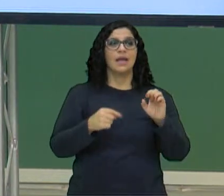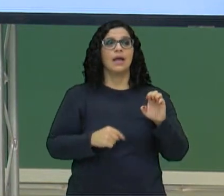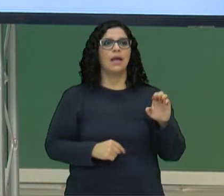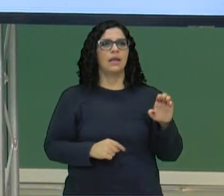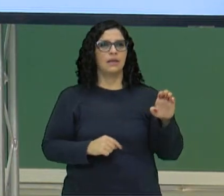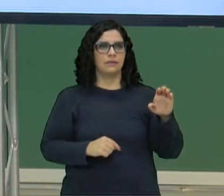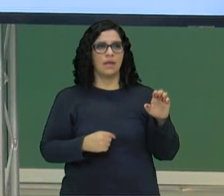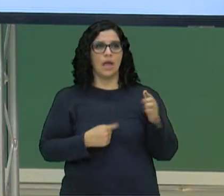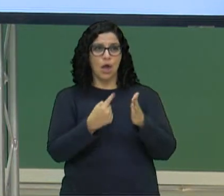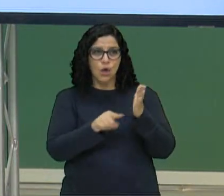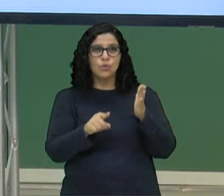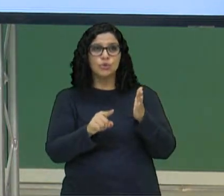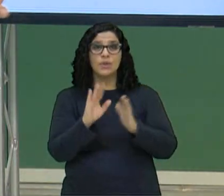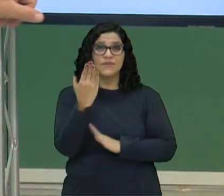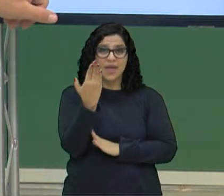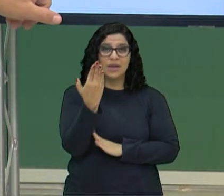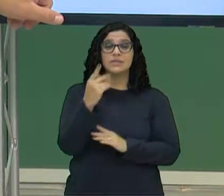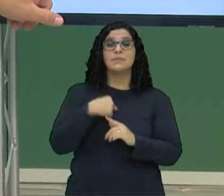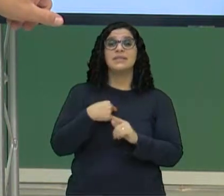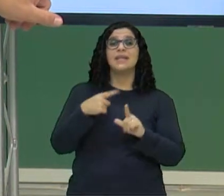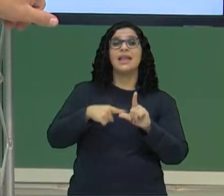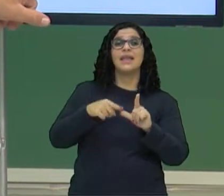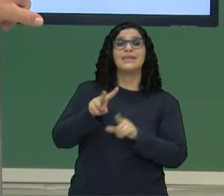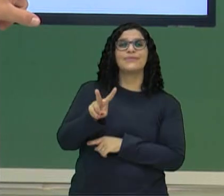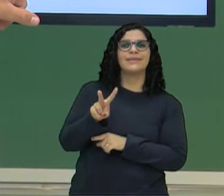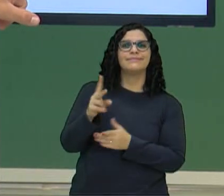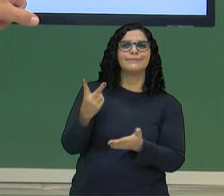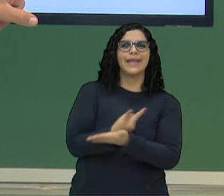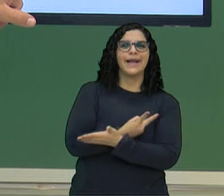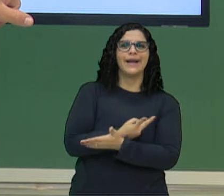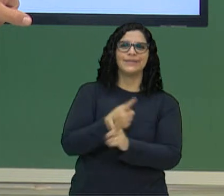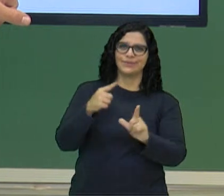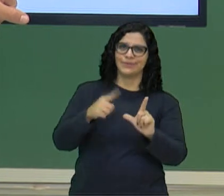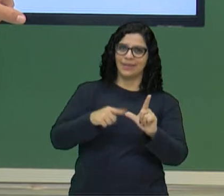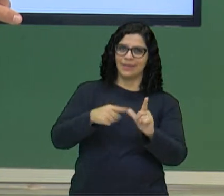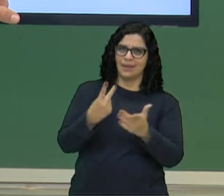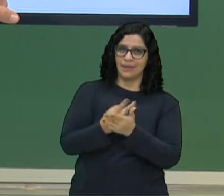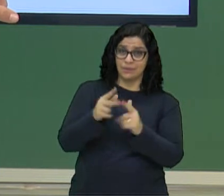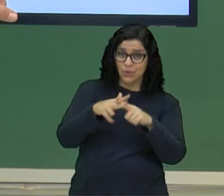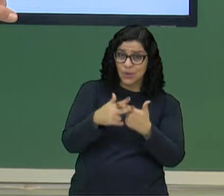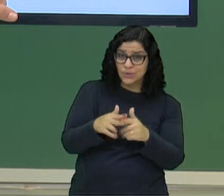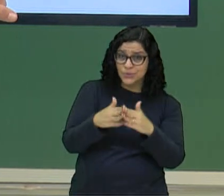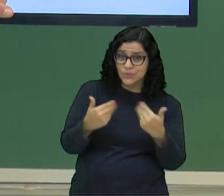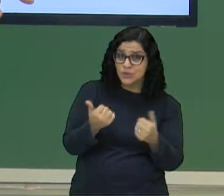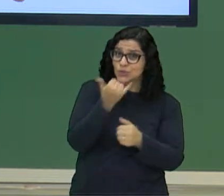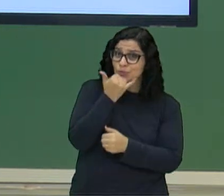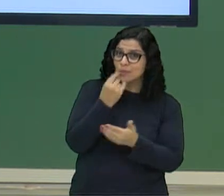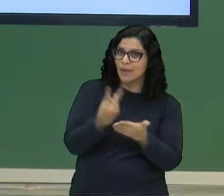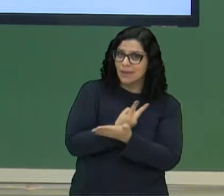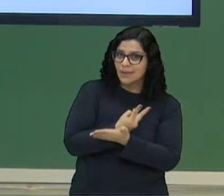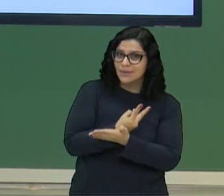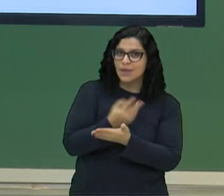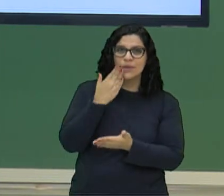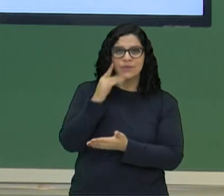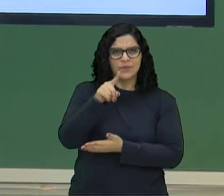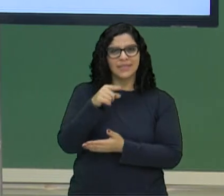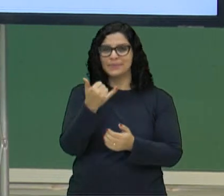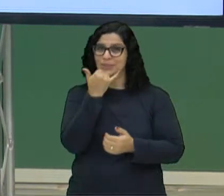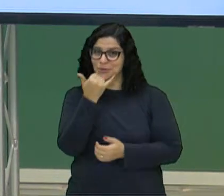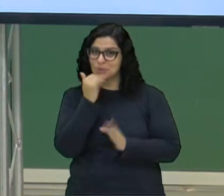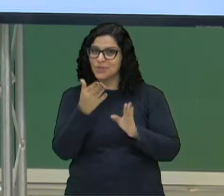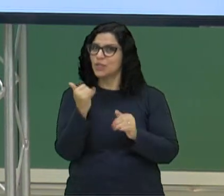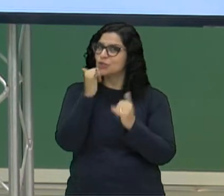falsa. Sim, eu falei para vocês que está falsa. No gabarito apareceu verdadeiro. Opa, corrige por favor. Desculpa pelo erro aí. Eu sei que vocês me